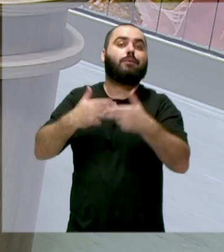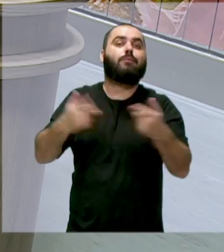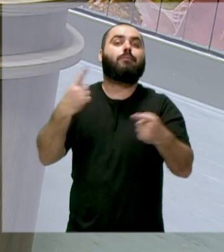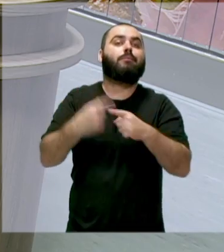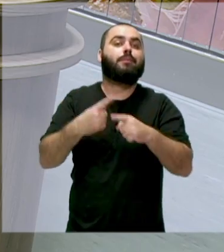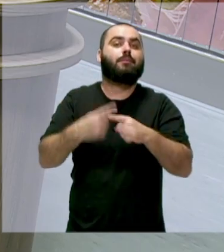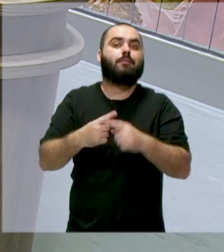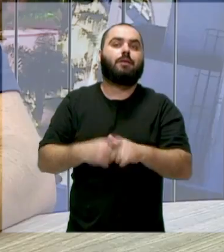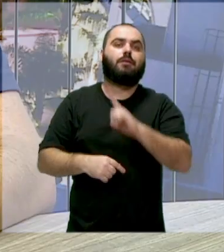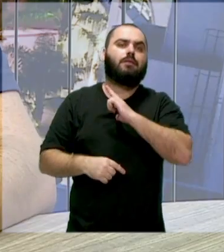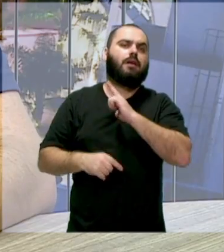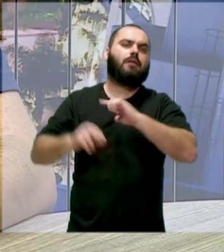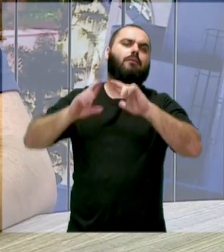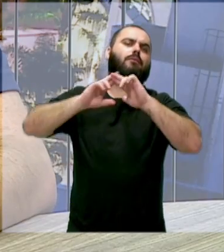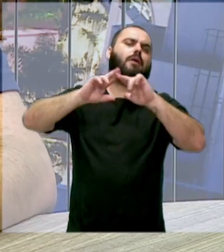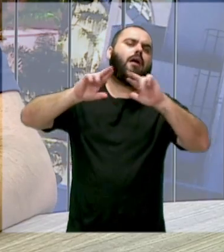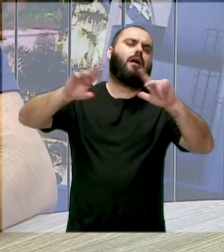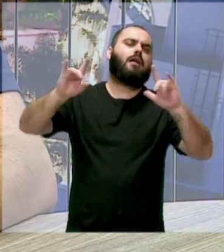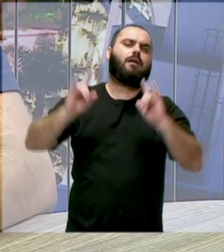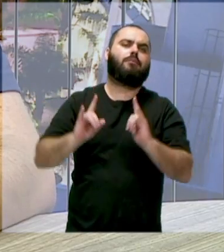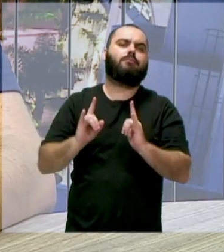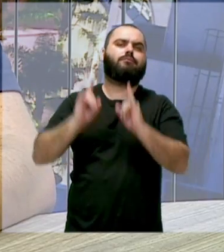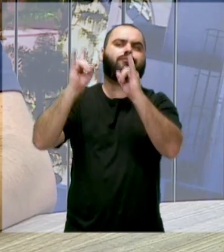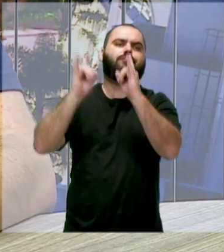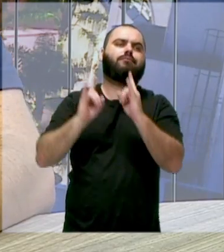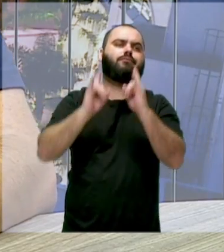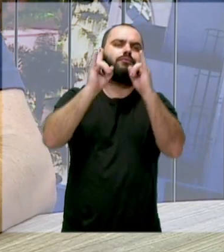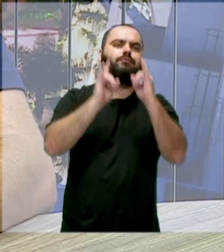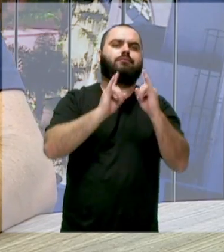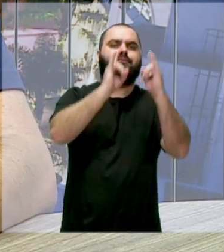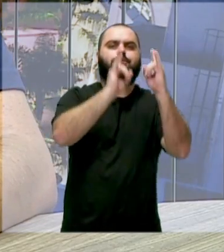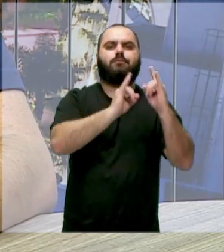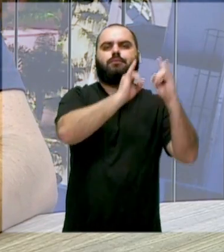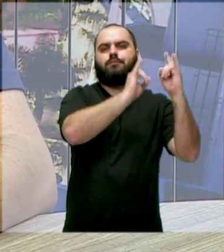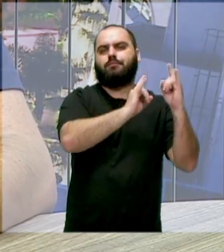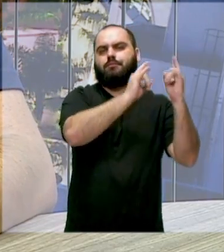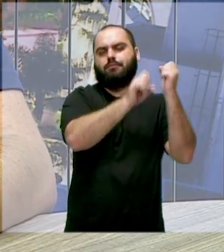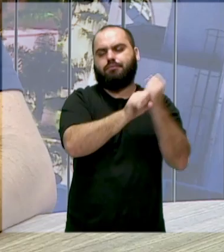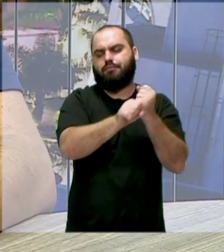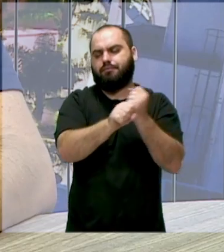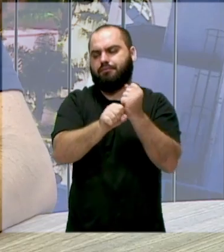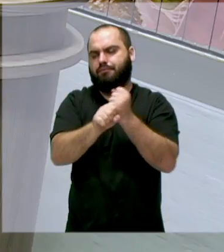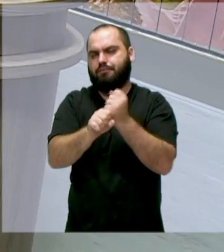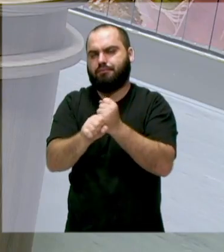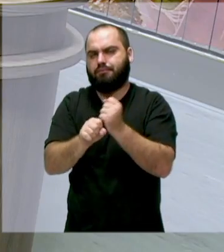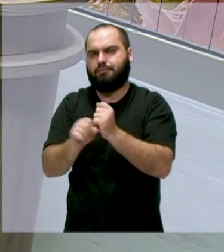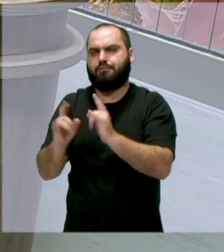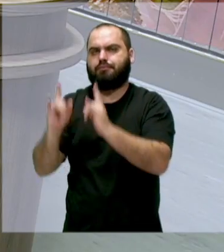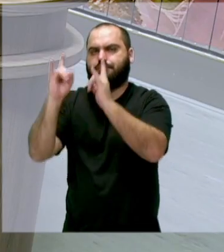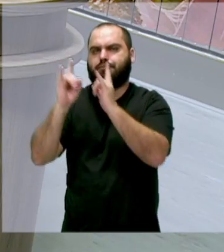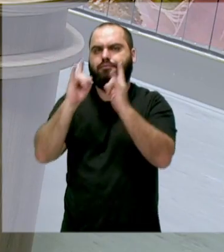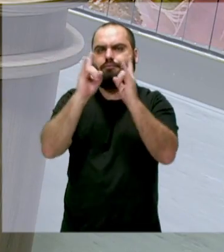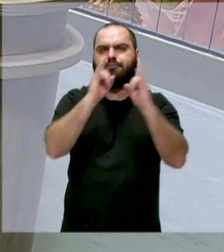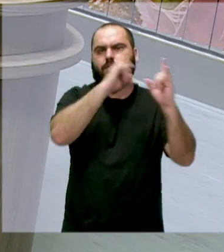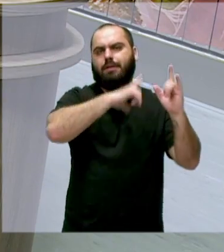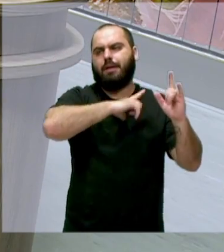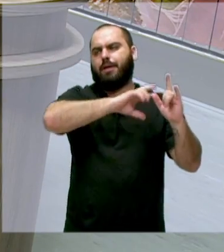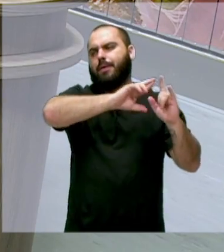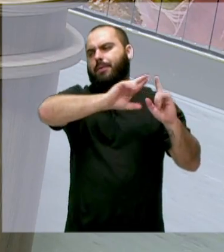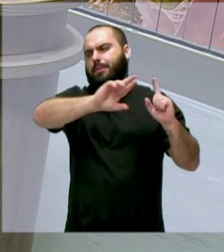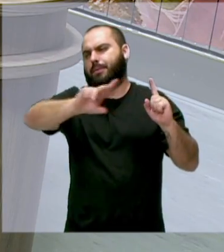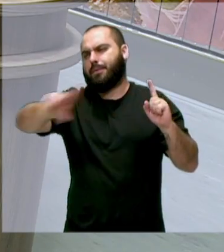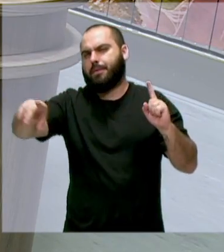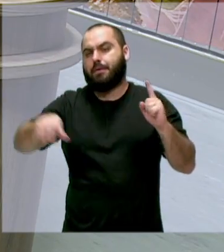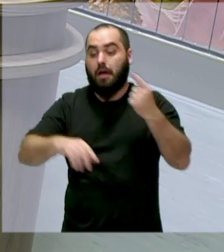temos muitas construções lá. Muitas construções. A expansão de construções, de imobiliária, a gente encontrou